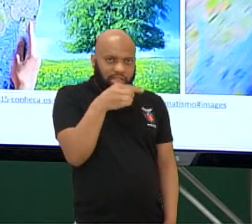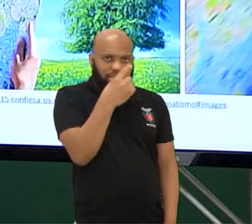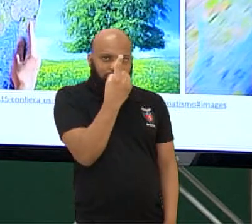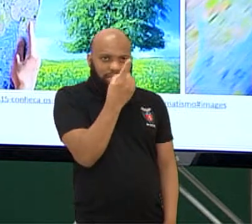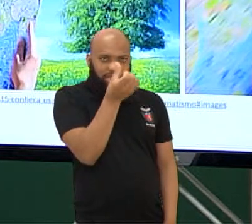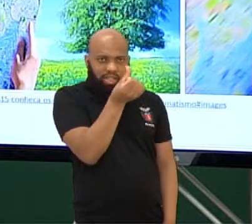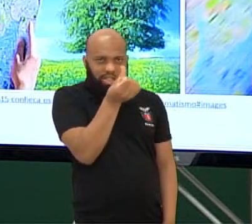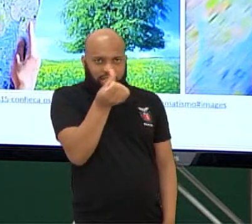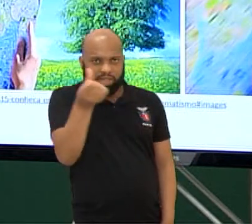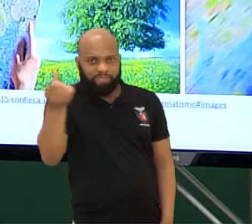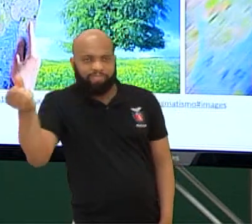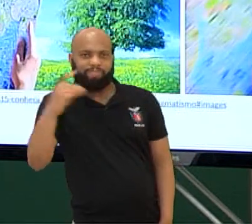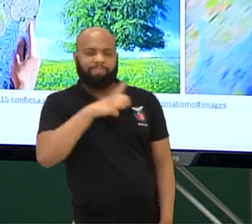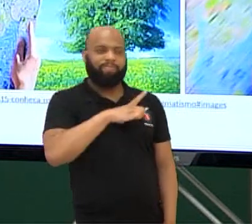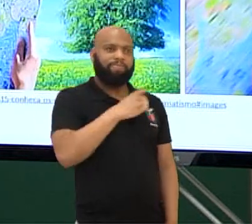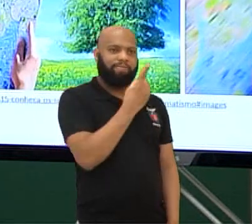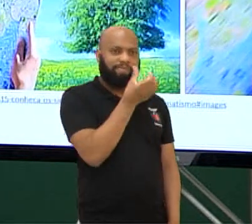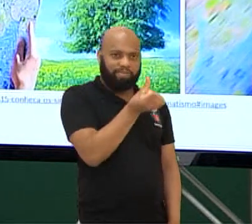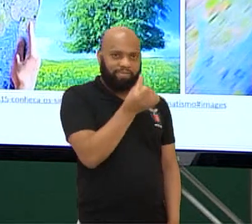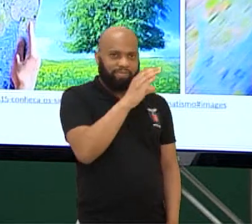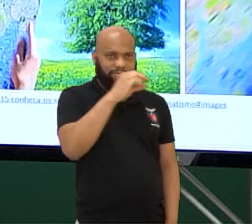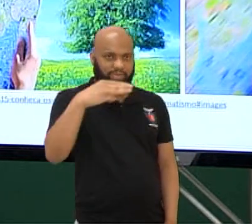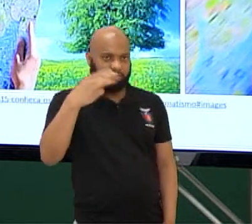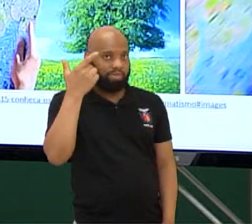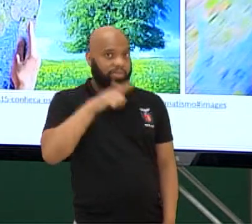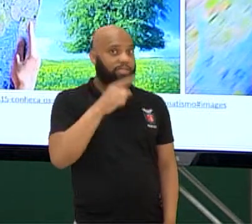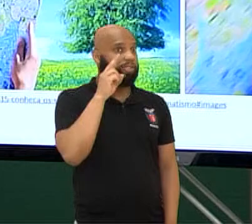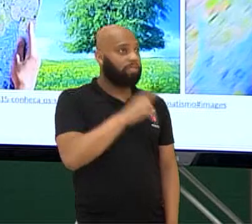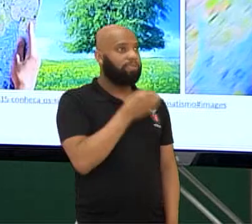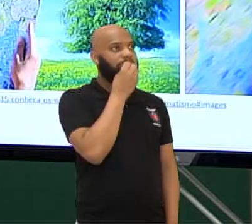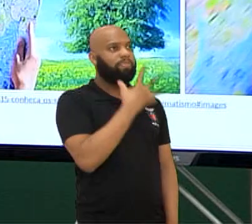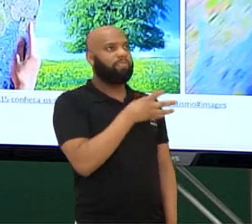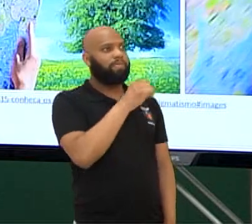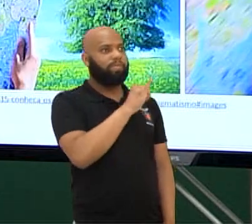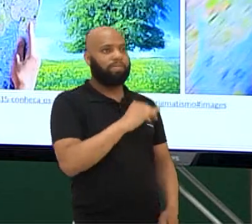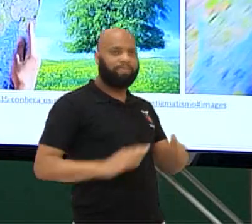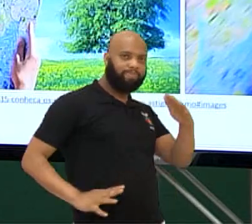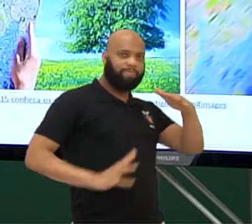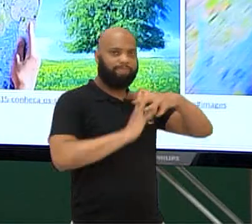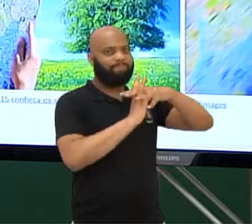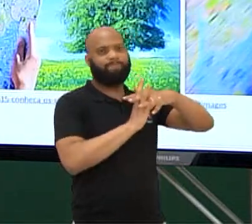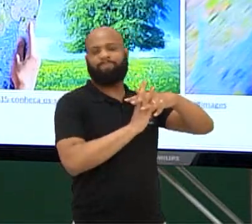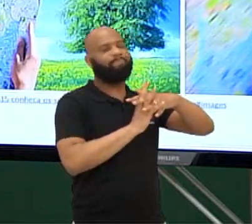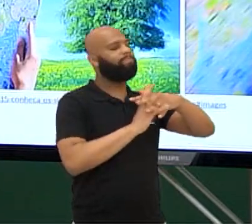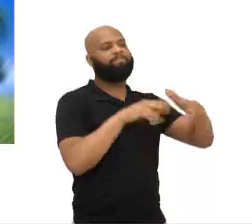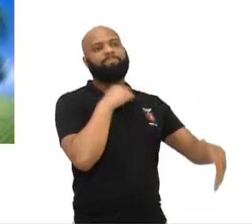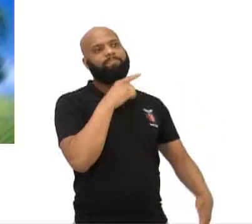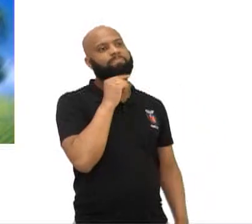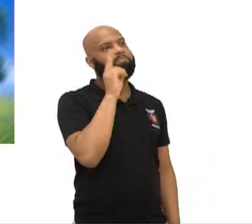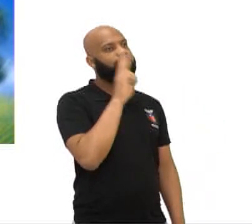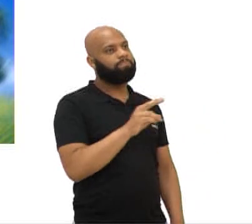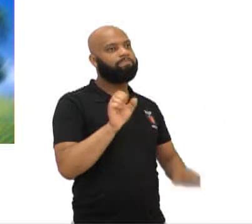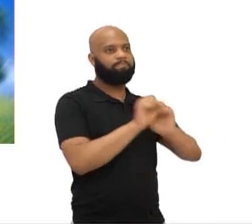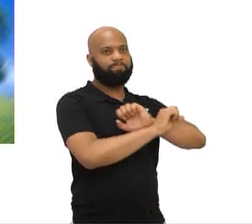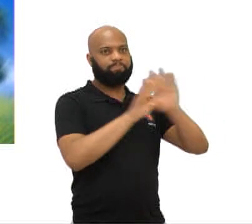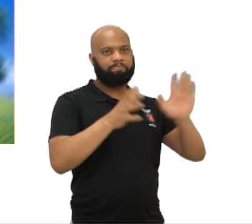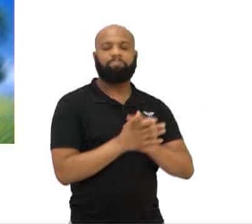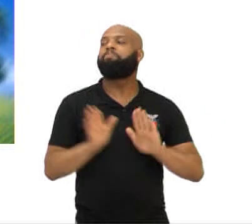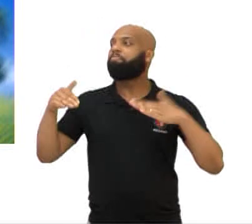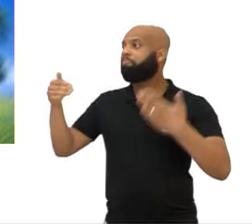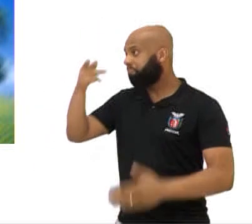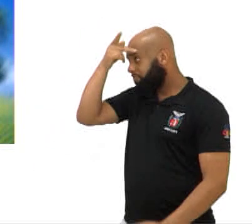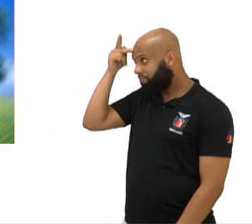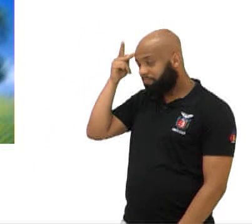seja, 16 centímetros que ele consegue estar vendo com exatidão. Acima disso já complica a visão dele, certo? Tá, então,